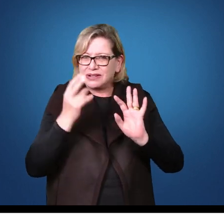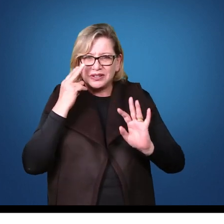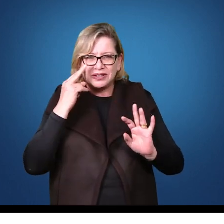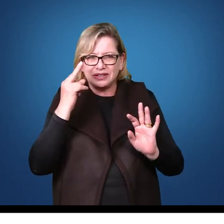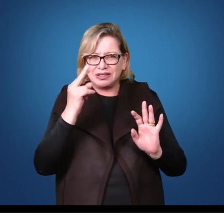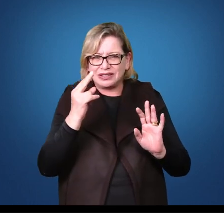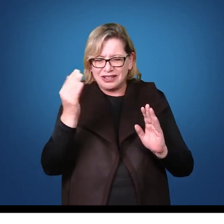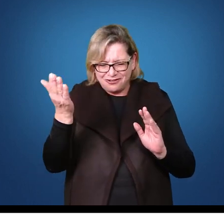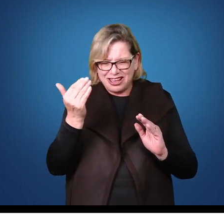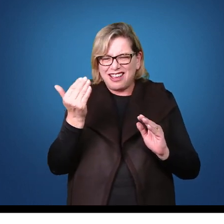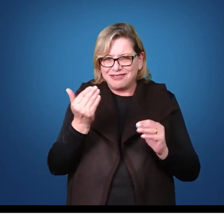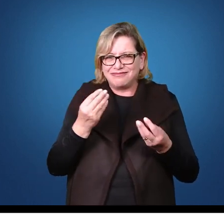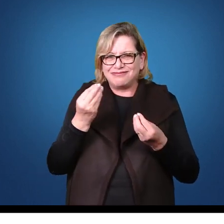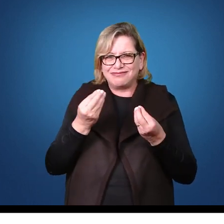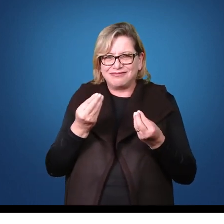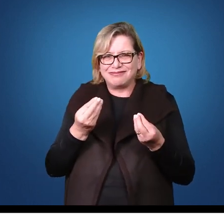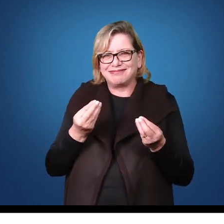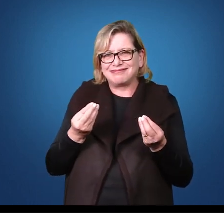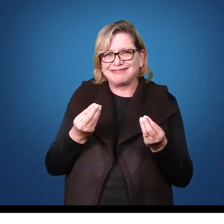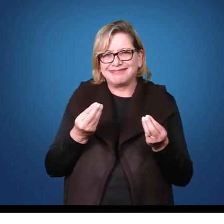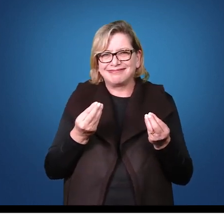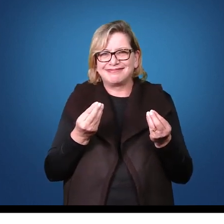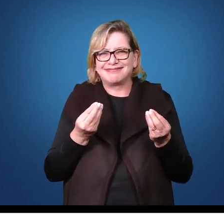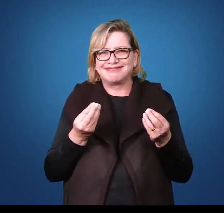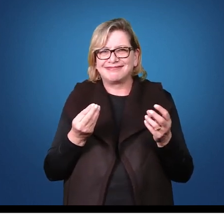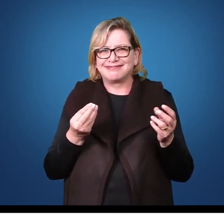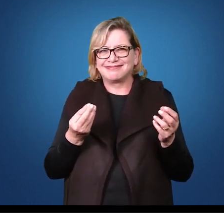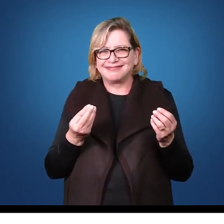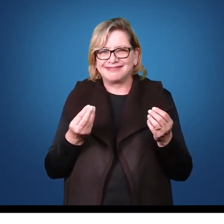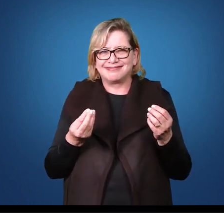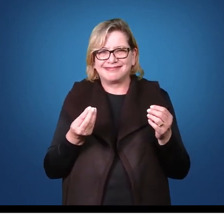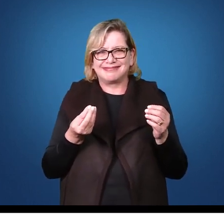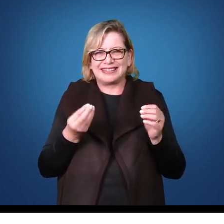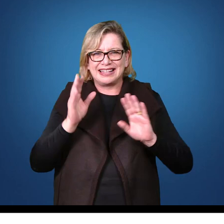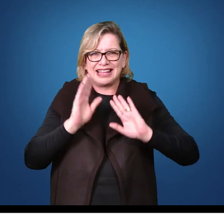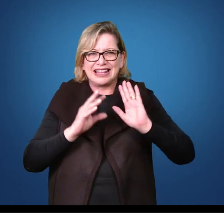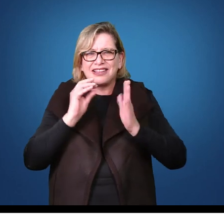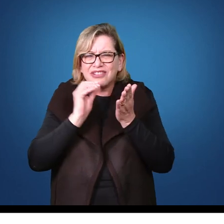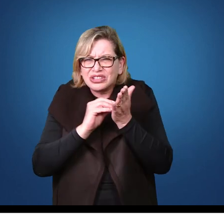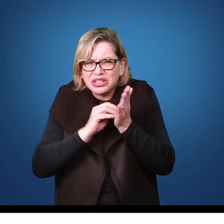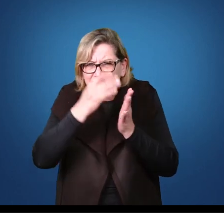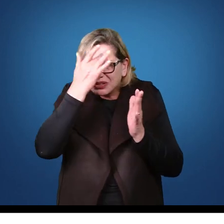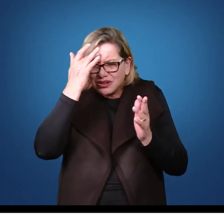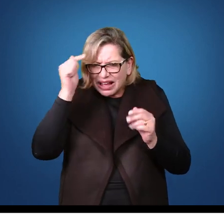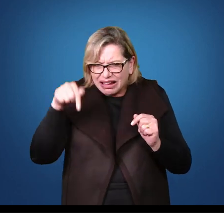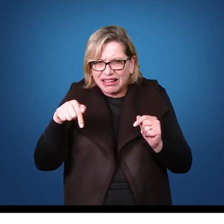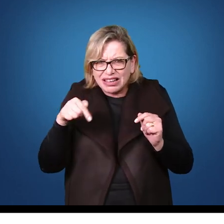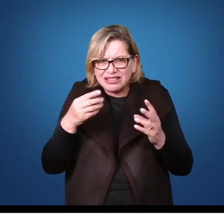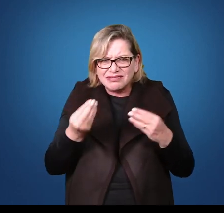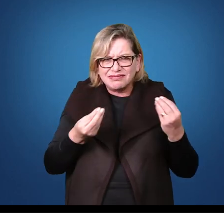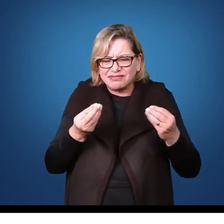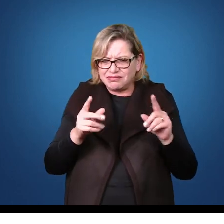Não, não, não, venha cá. Não, só vir... Tá faltando alguém aqui?